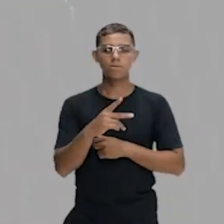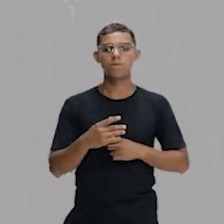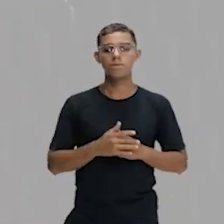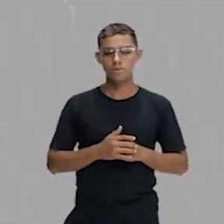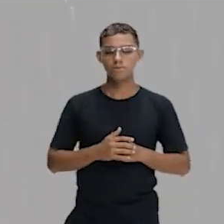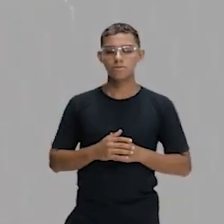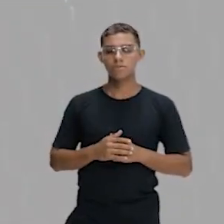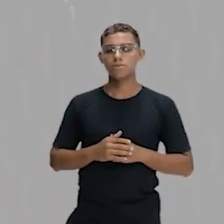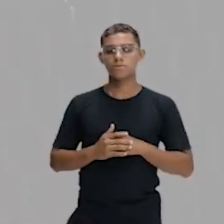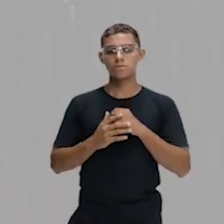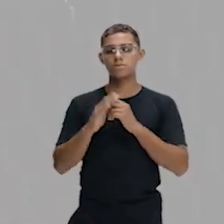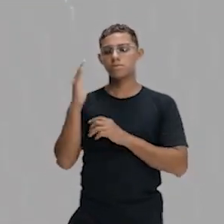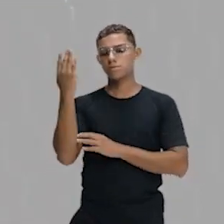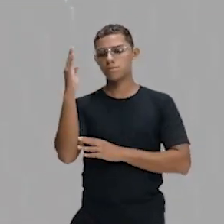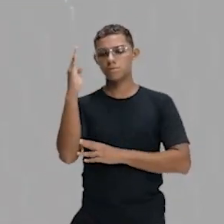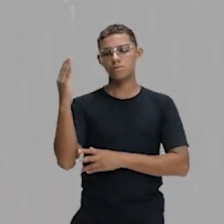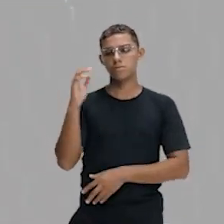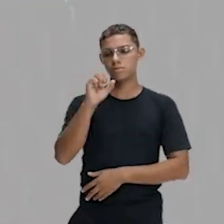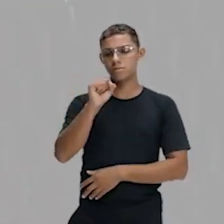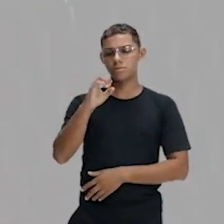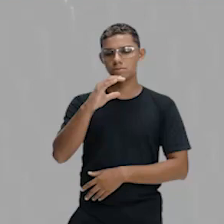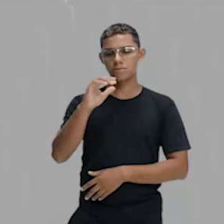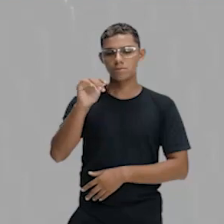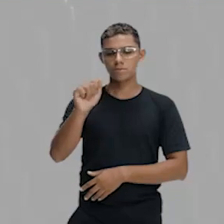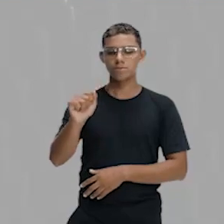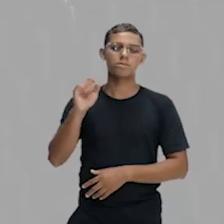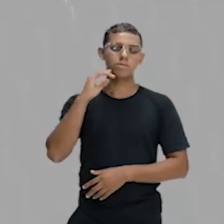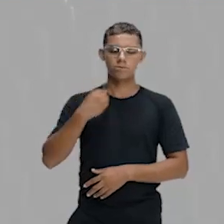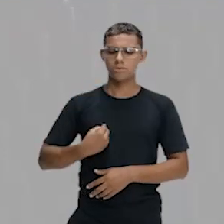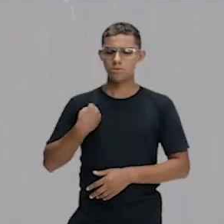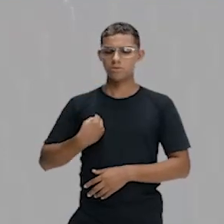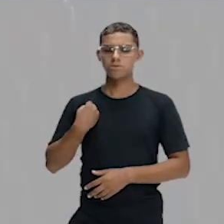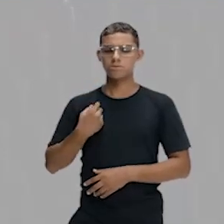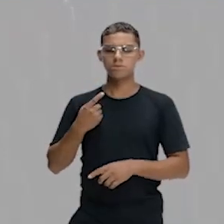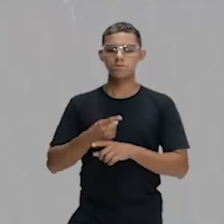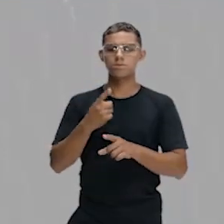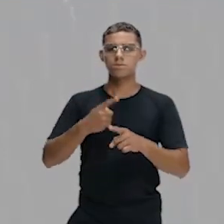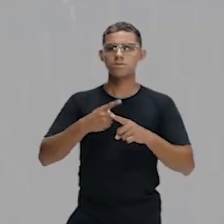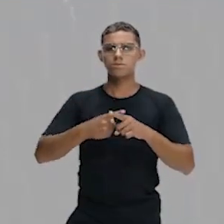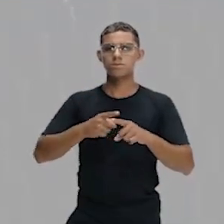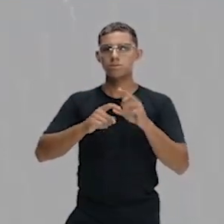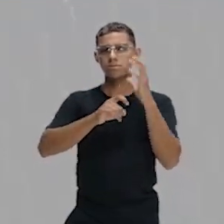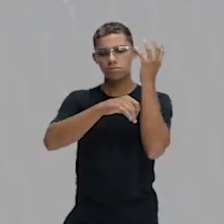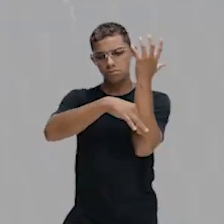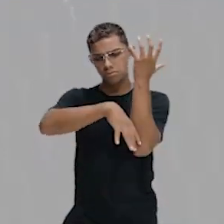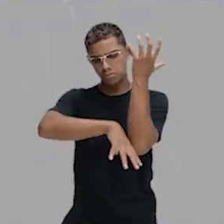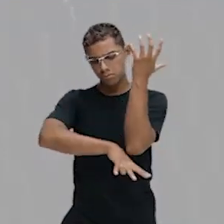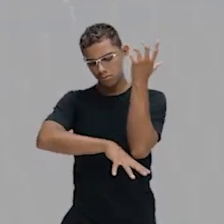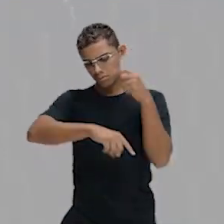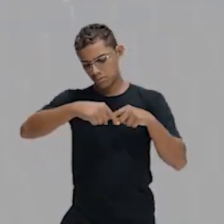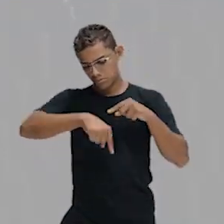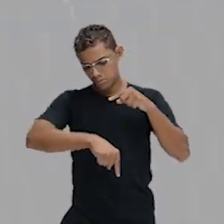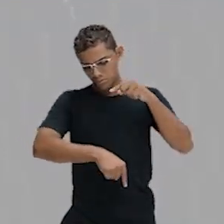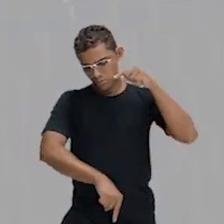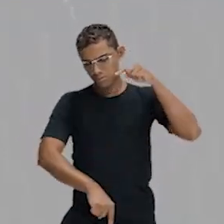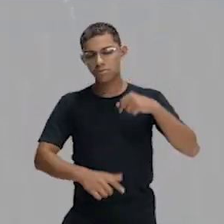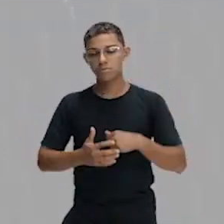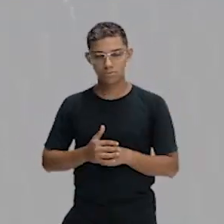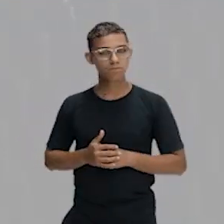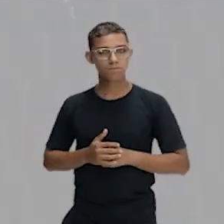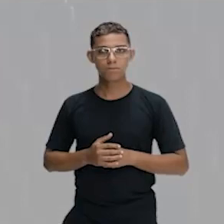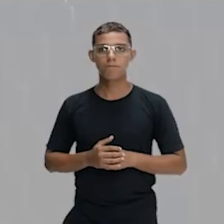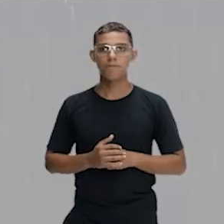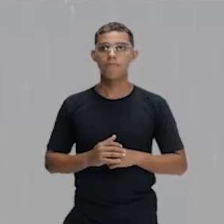seca. Então, essa planta aqui, ela consegue sobreviver bastante por causa da raiz, consegue chegar a grandes